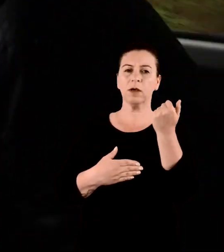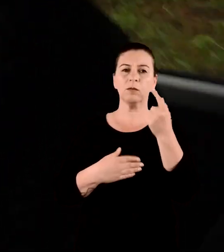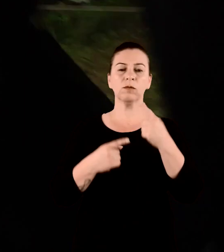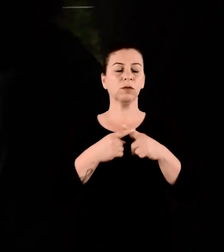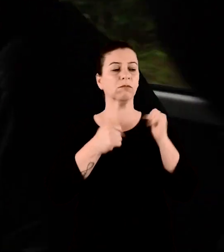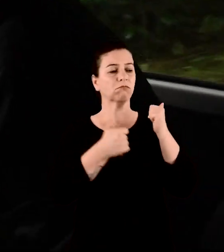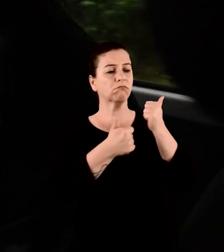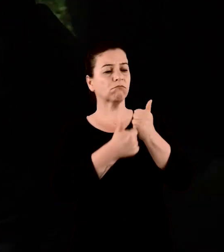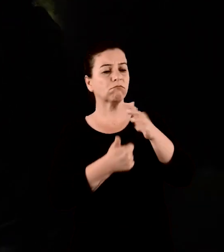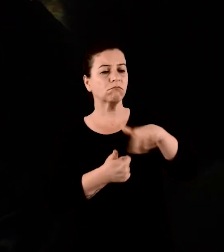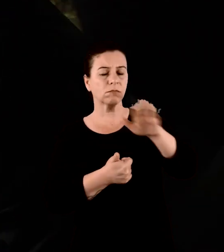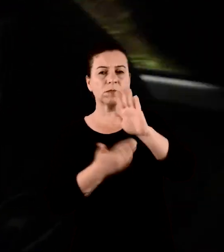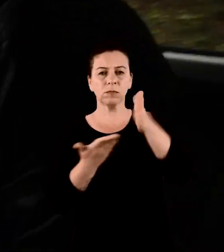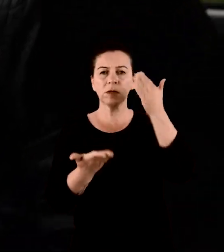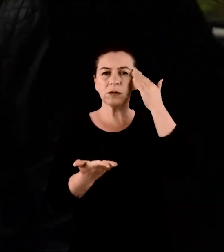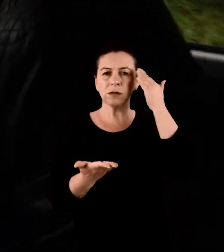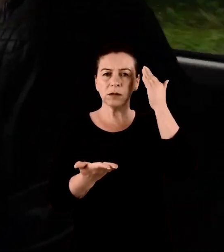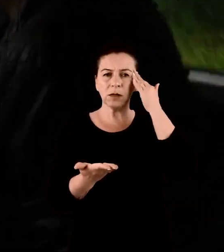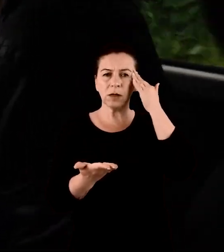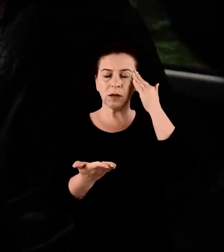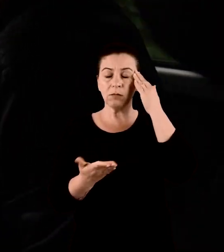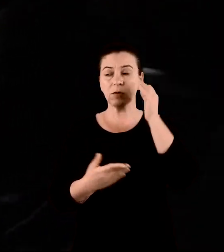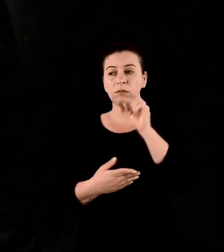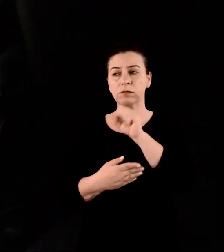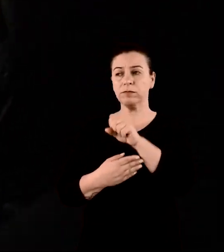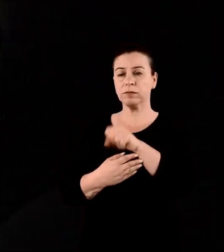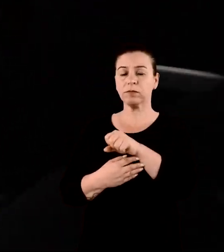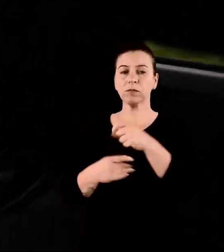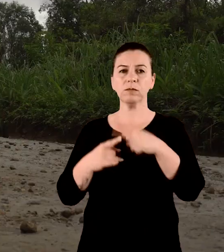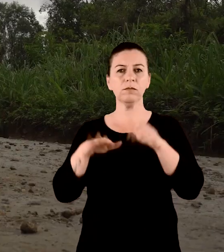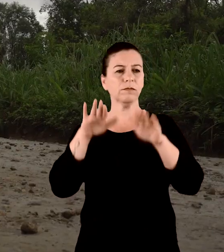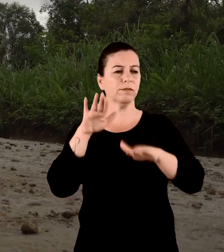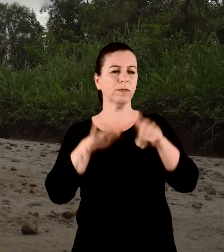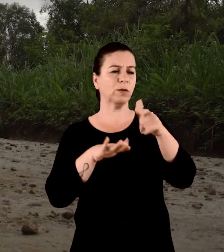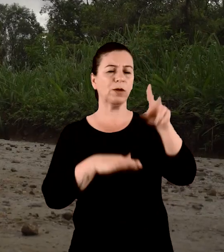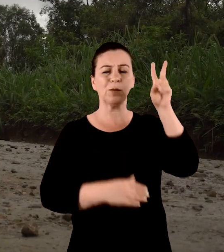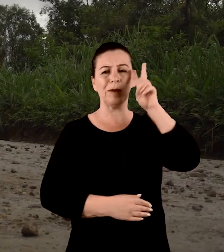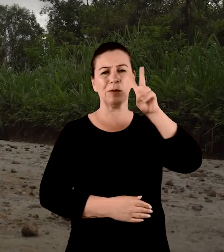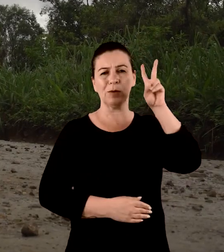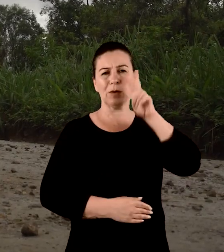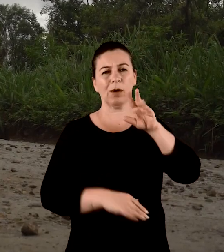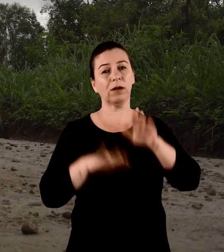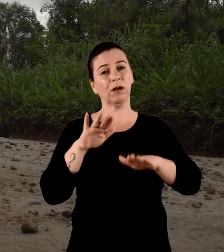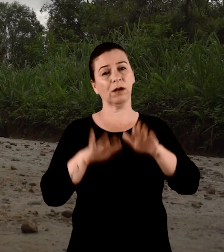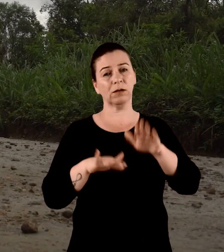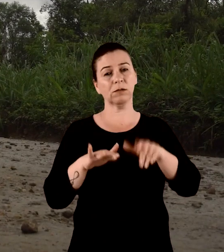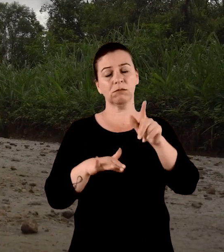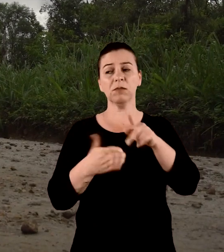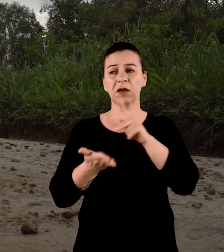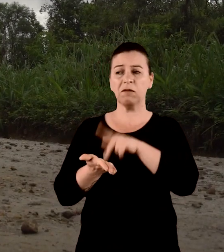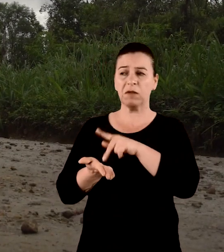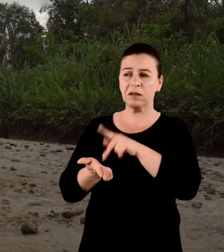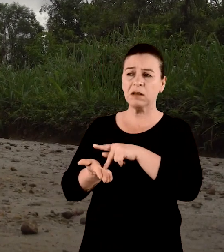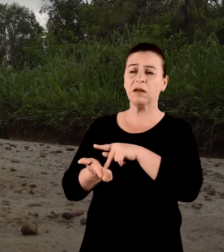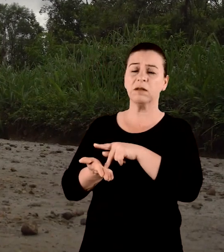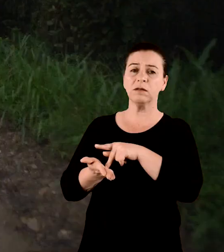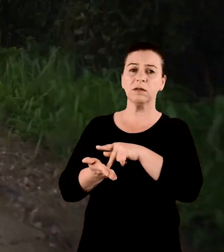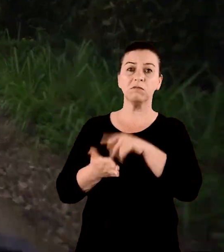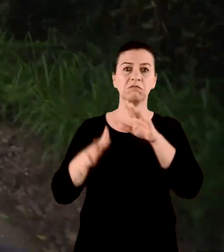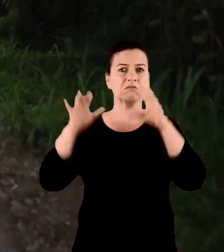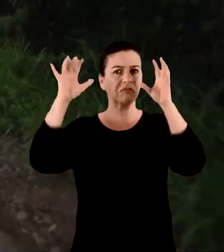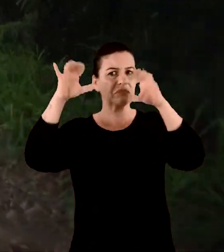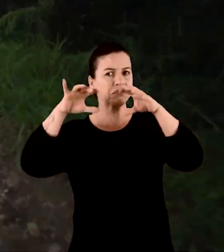Vamos. lá eles estão bem mais próximos, talvez saibam, né? Talvez não seja só uma história, né? Seja também É